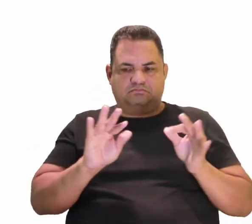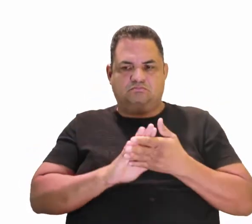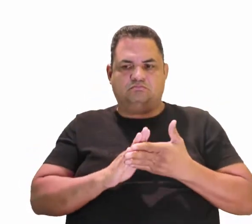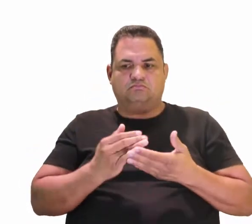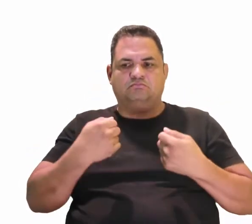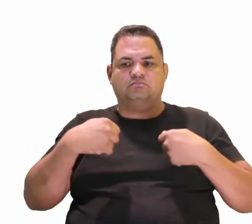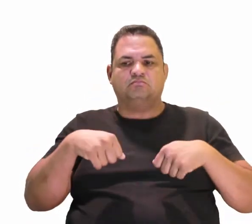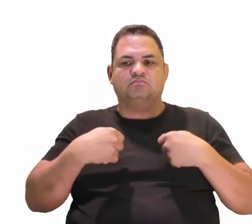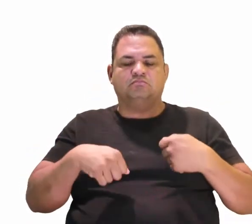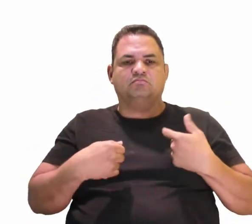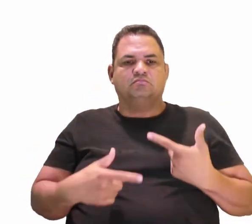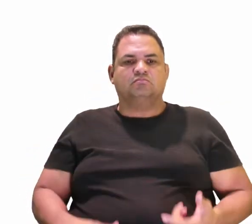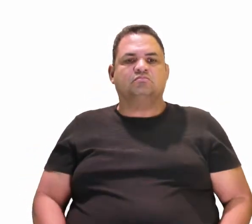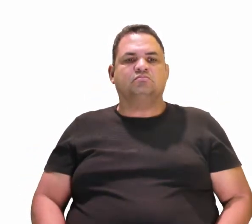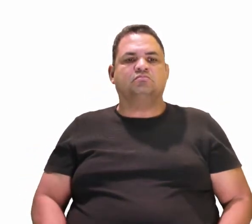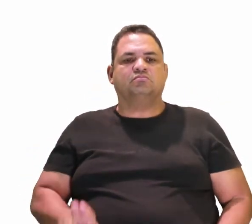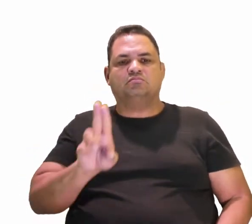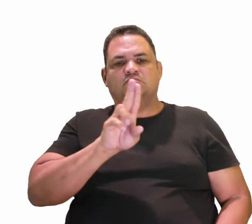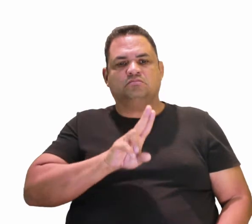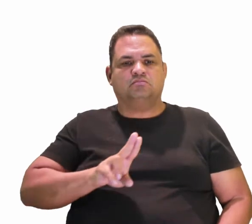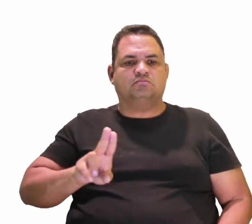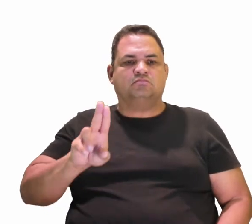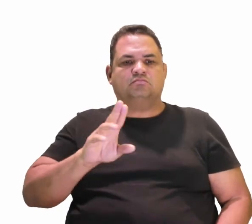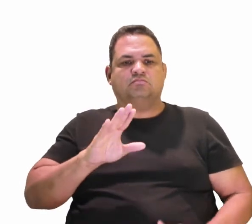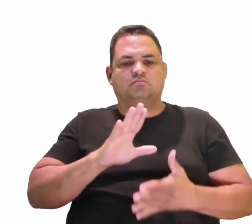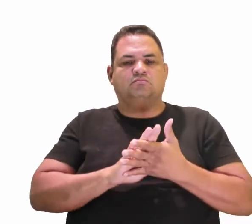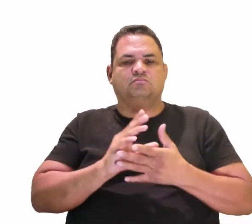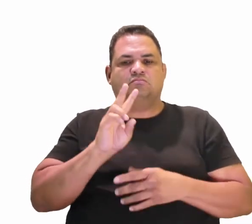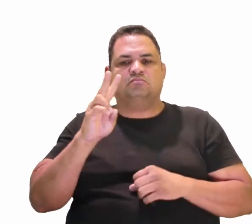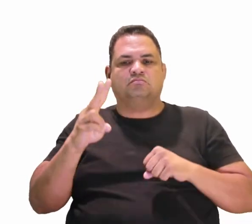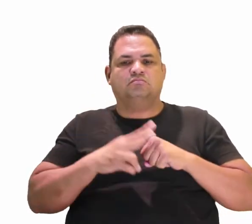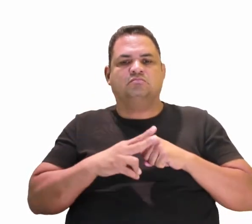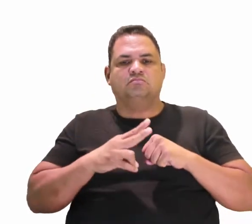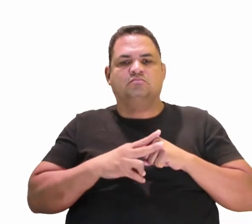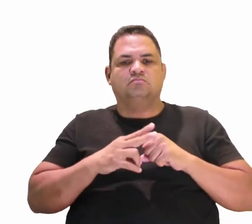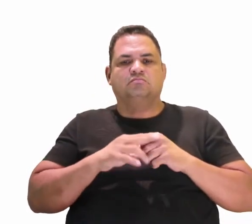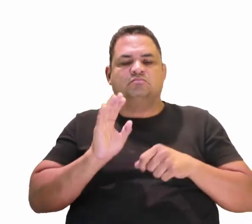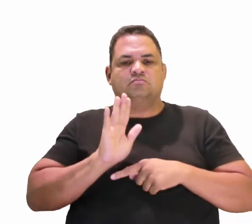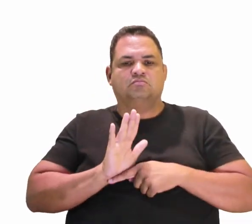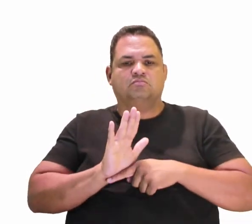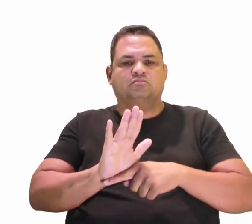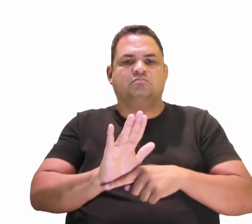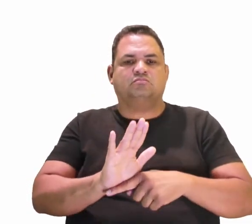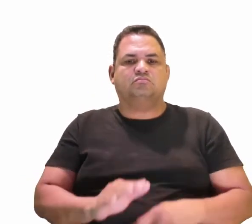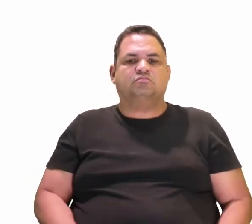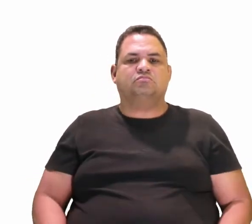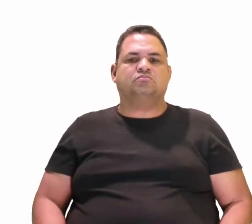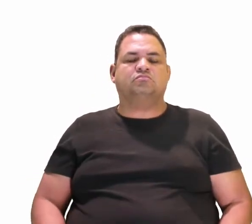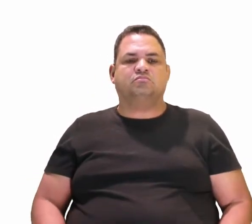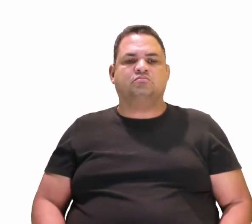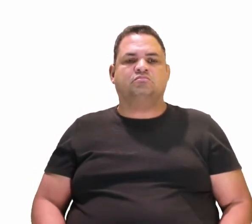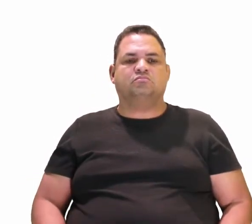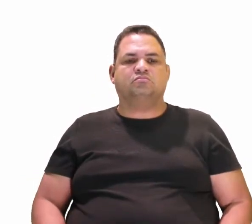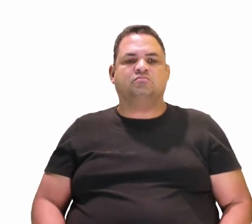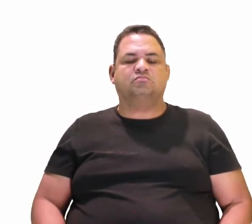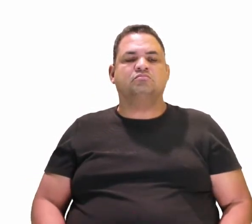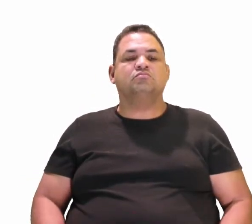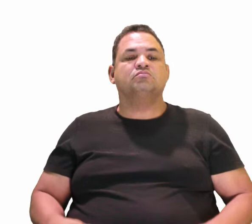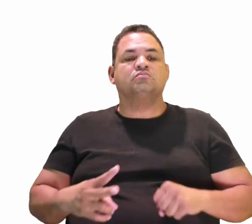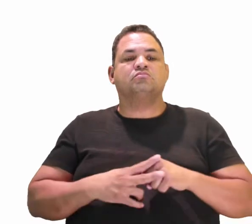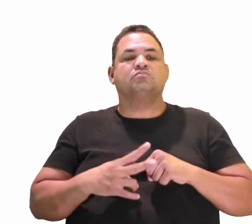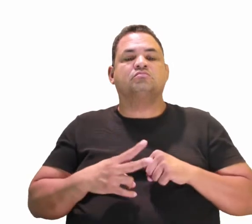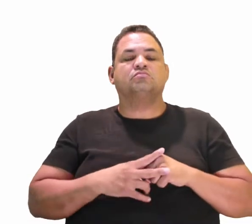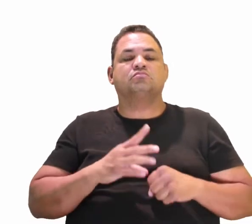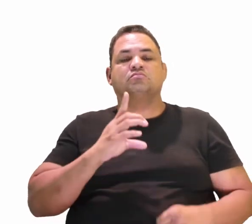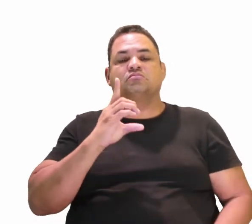vai precisar usar o auxiliar do. O verbo do, ele é um verbo